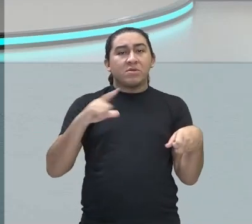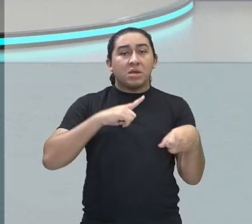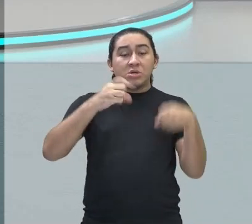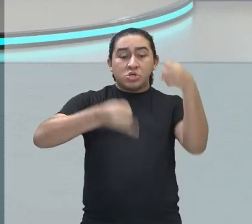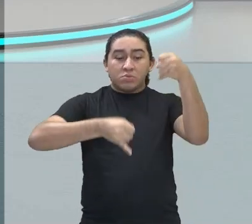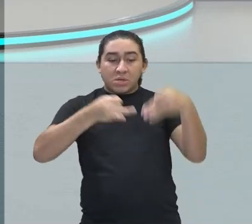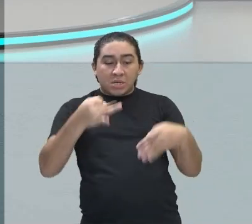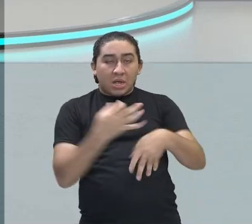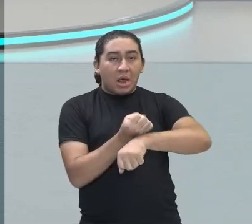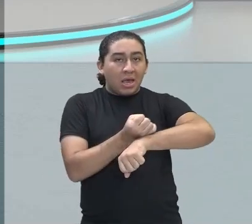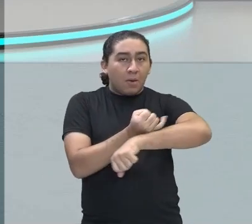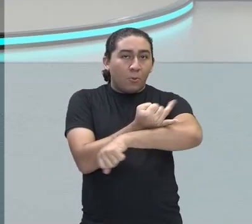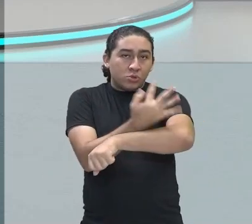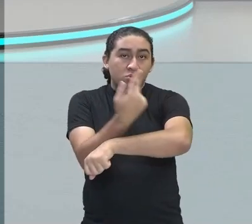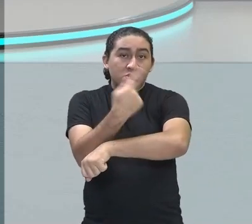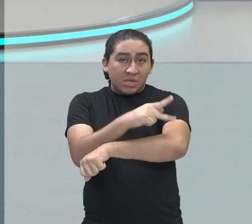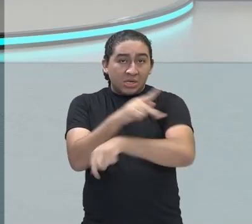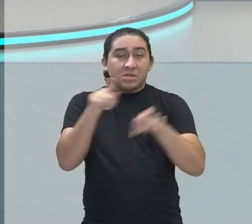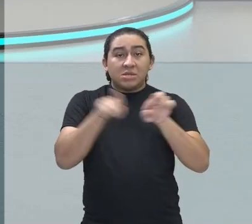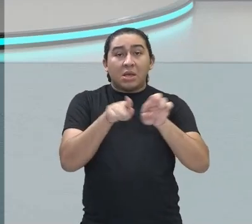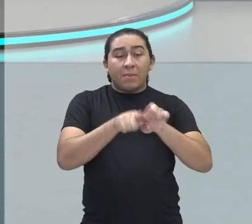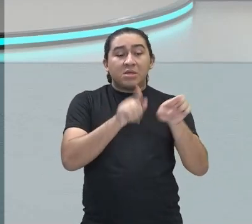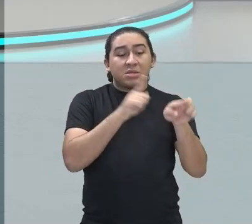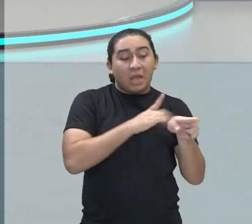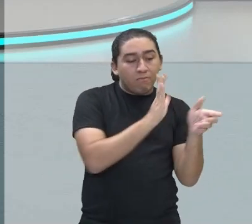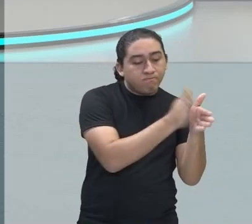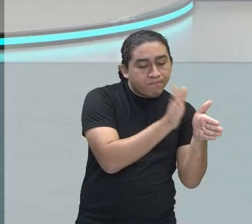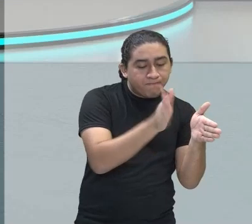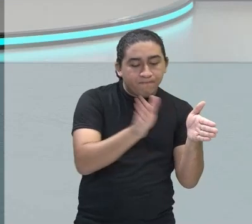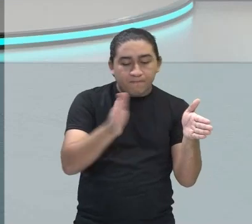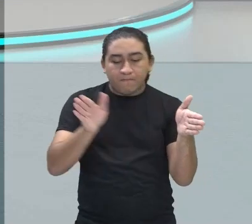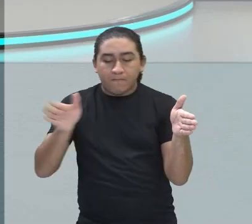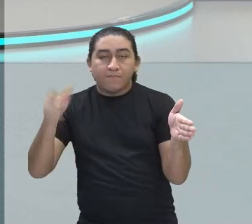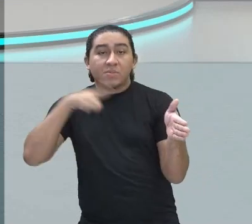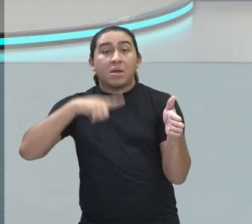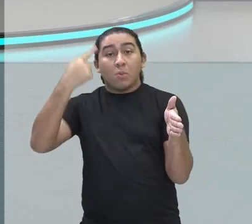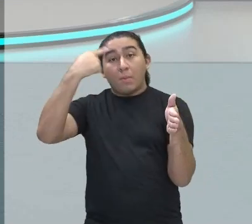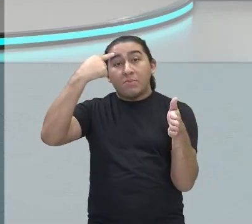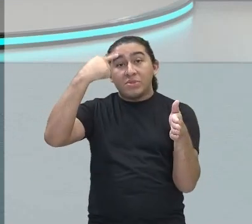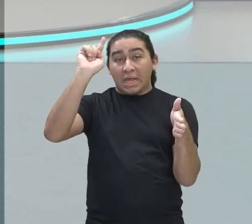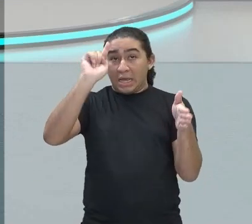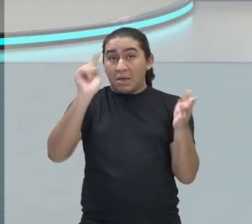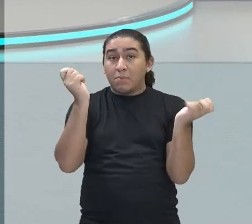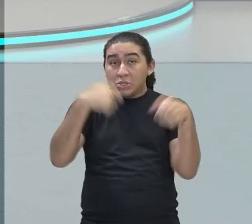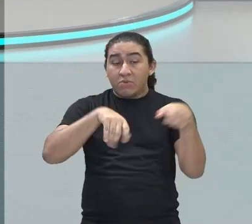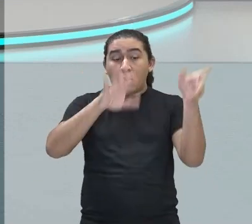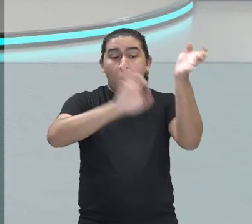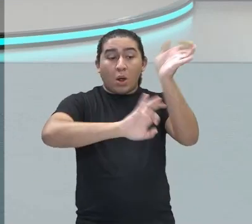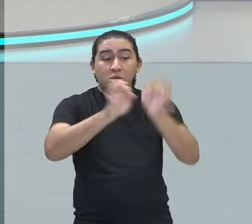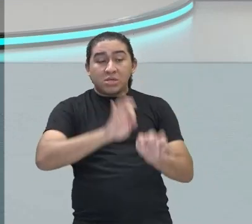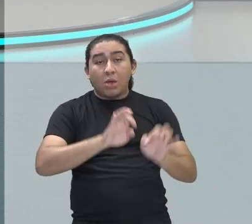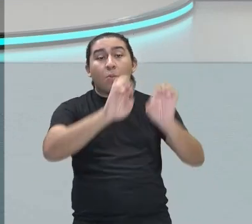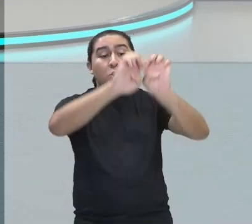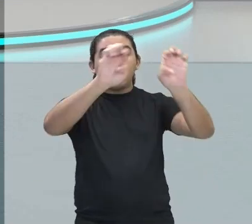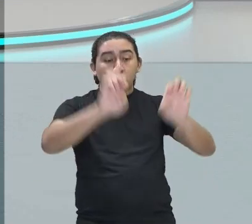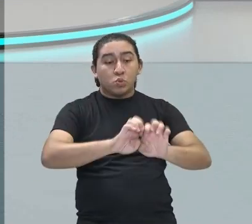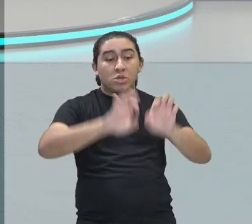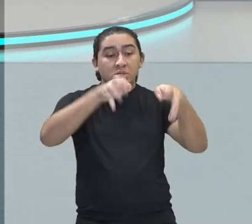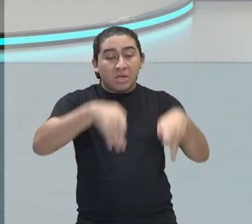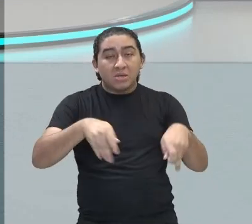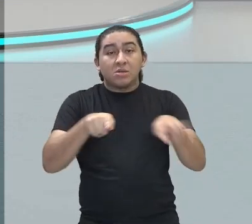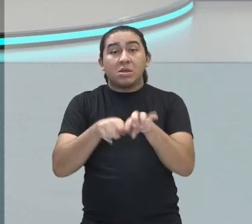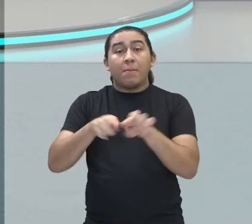emoções com sequência lógica, com ideias organizadas, ele ainda se